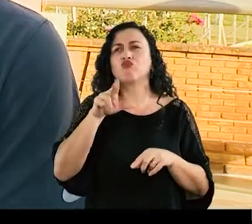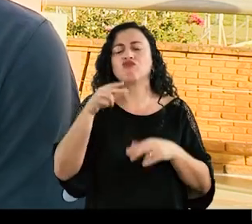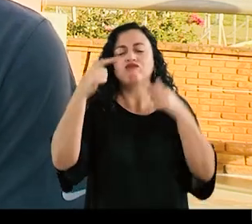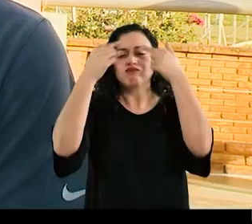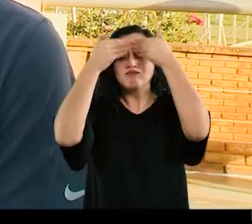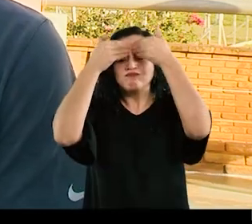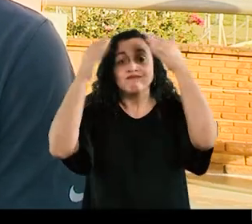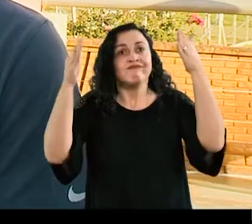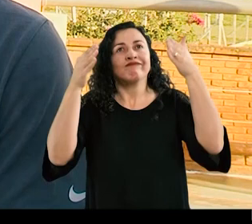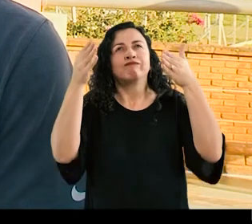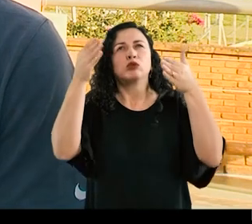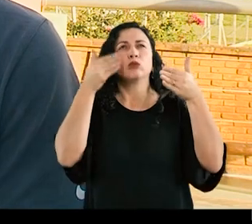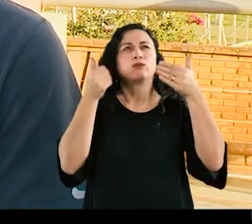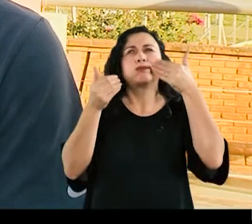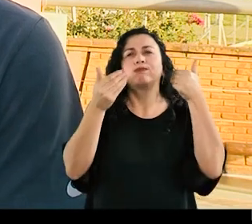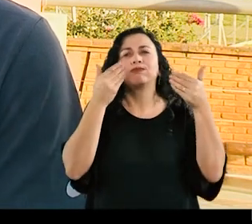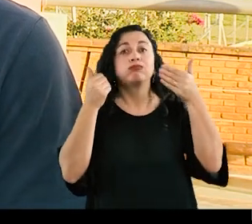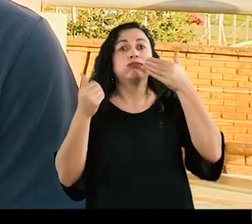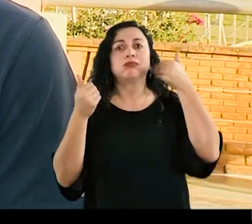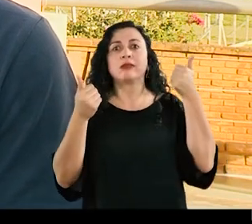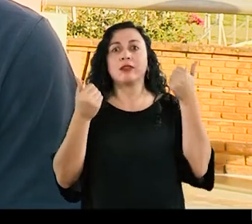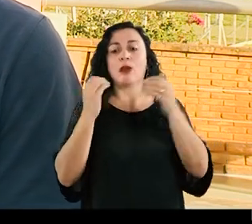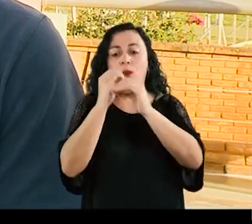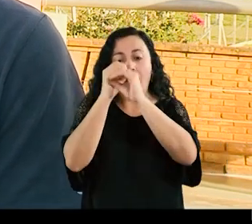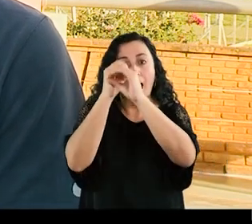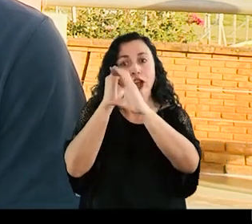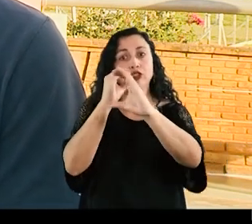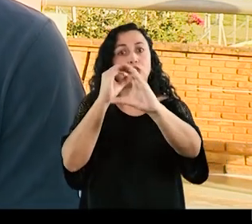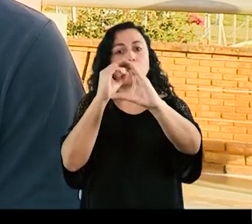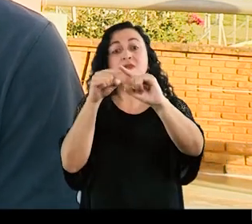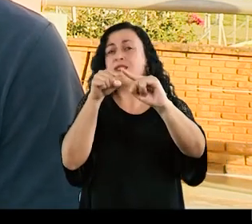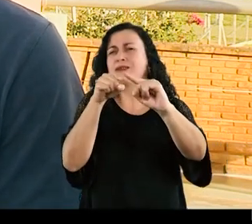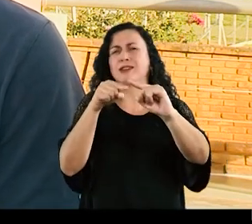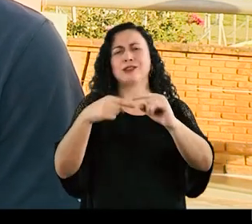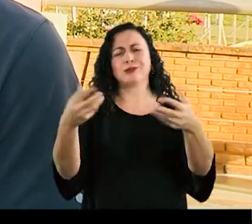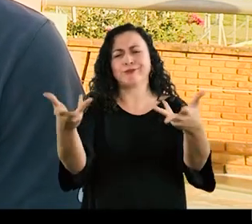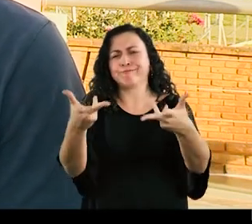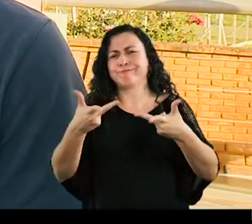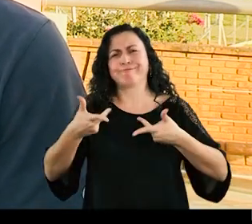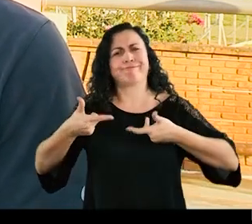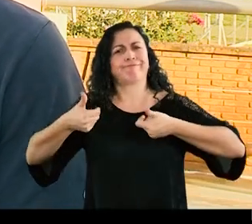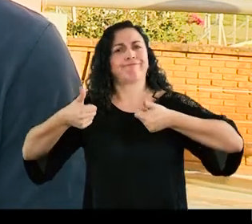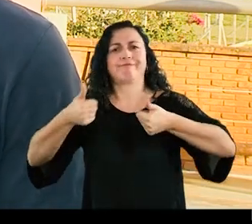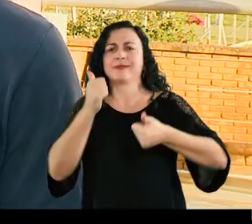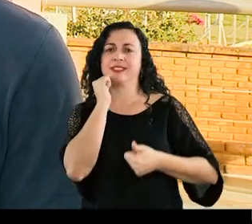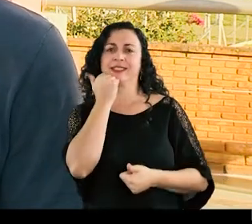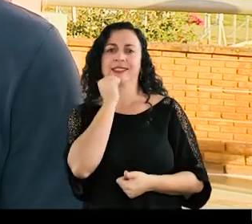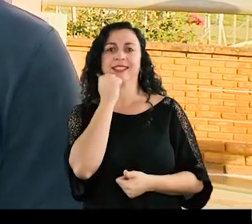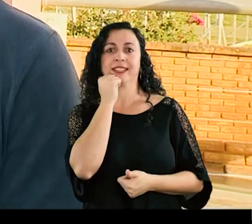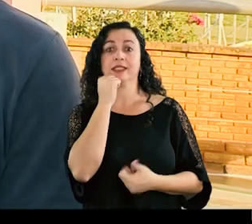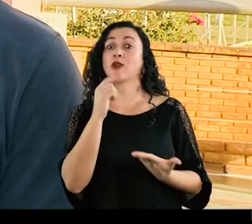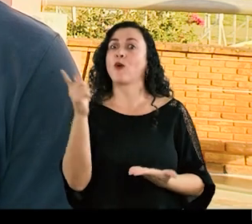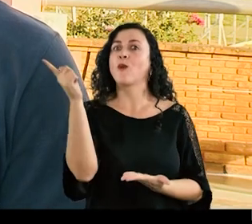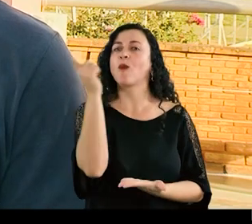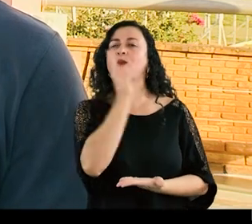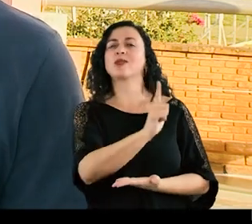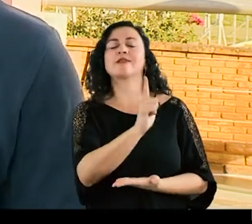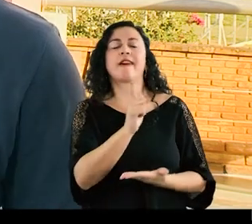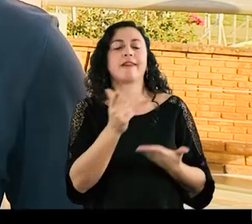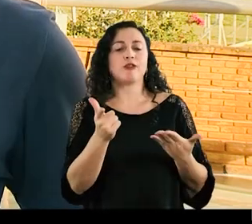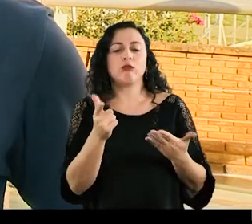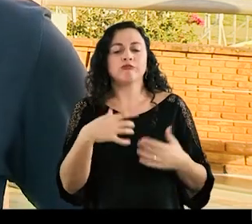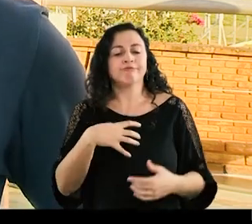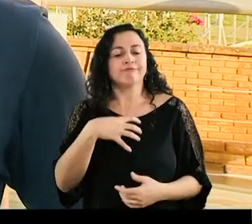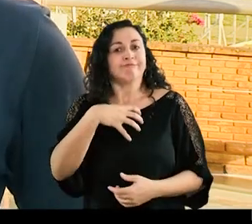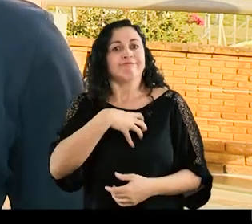para muitas coisas, e astronomia, sendo uma ciência fascinante, consegue